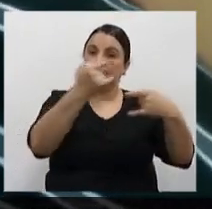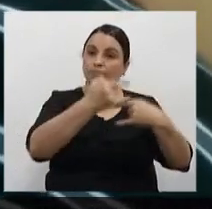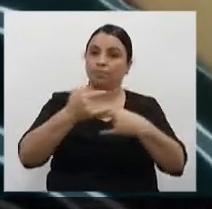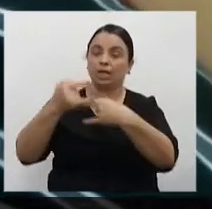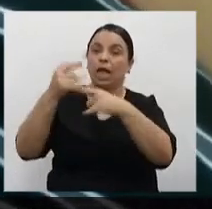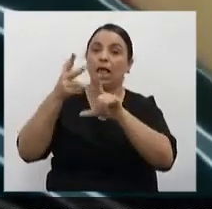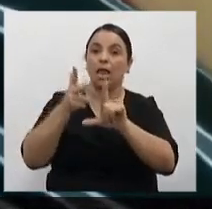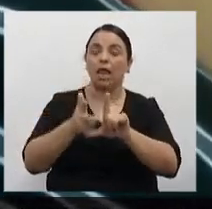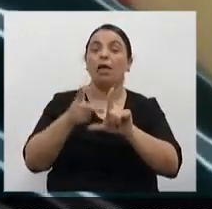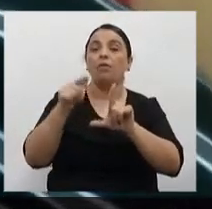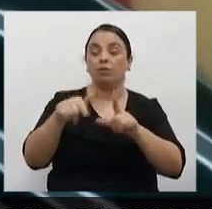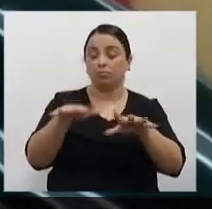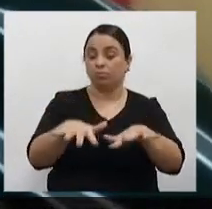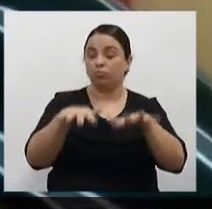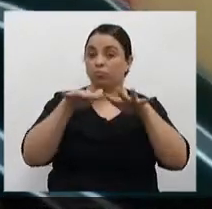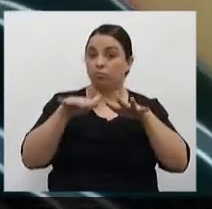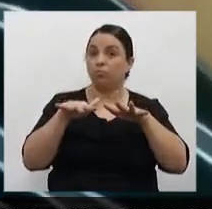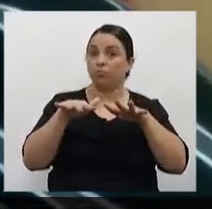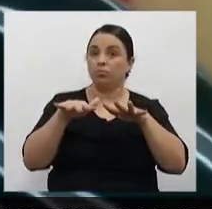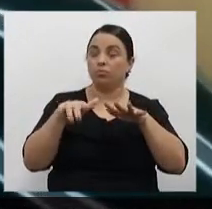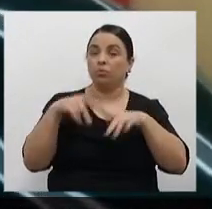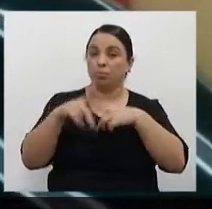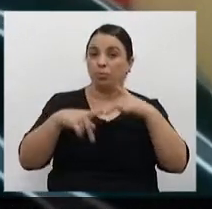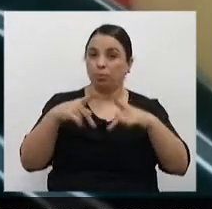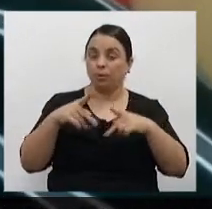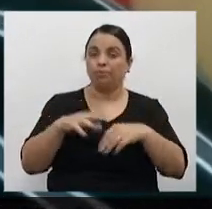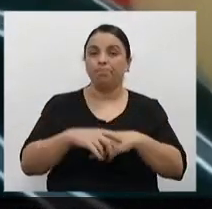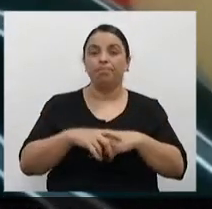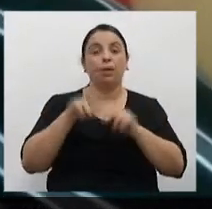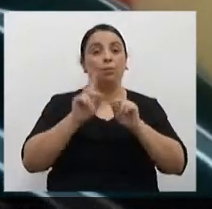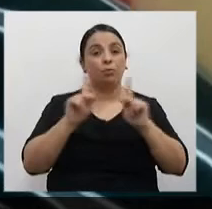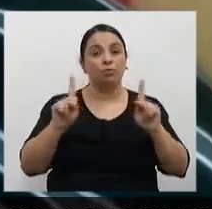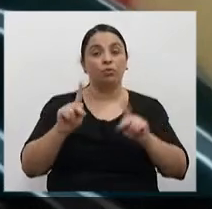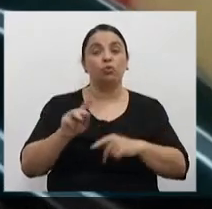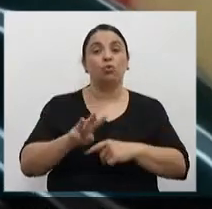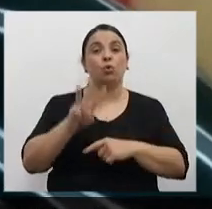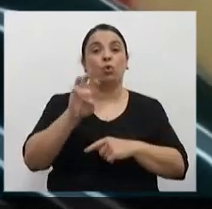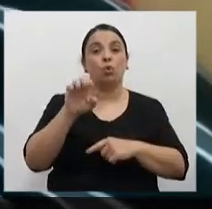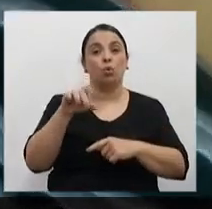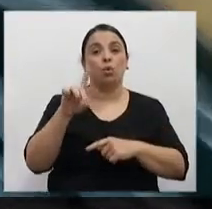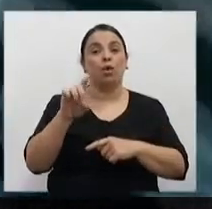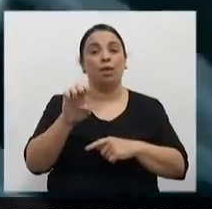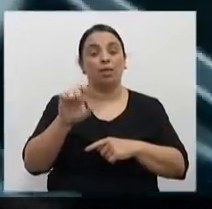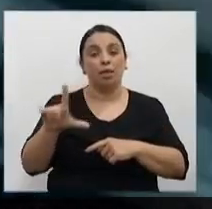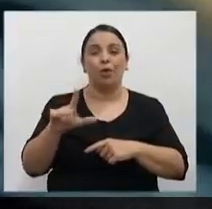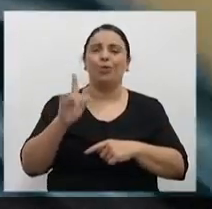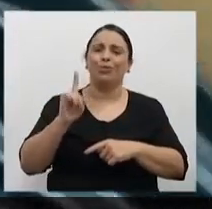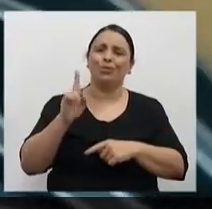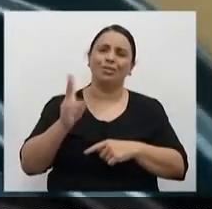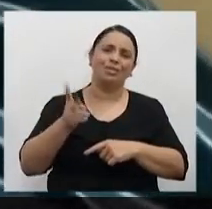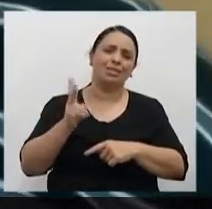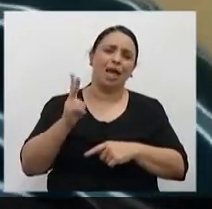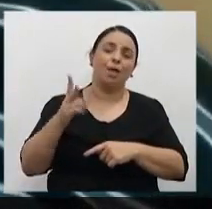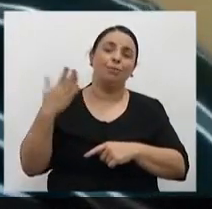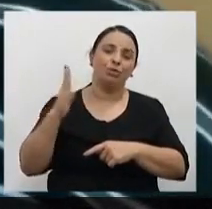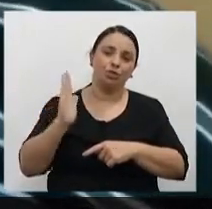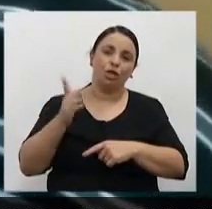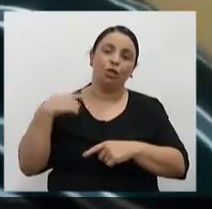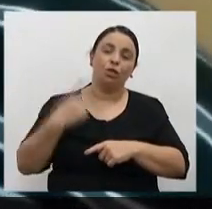dessa audiência pública. Professor Wender, não é a primeira vez que nós lutamos juntos aí. E eu